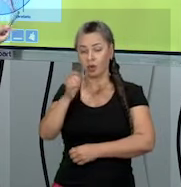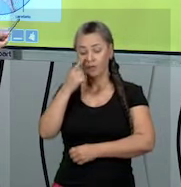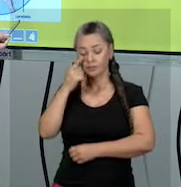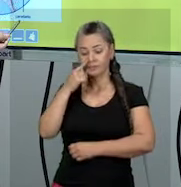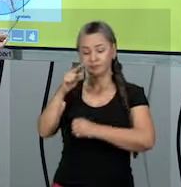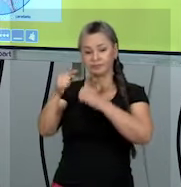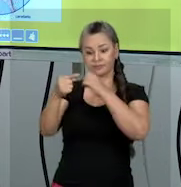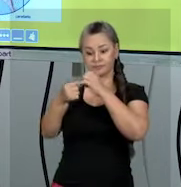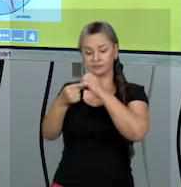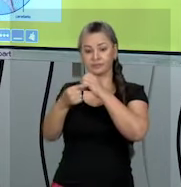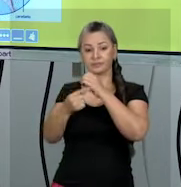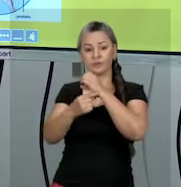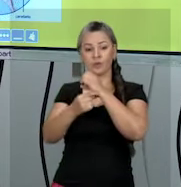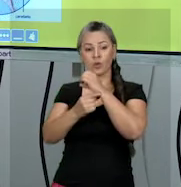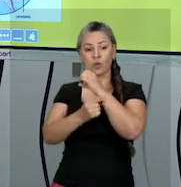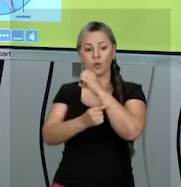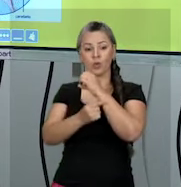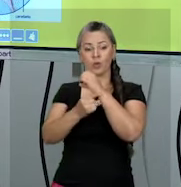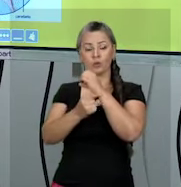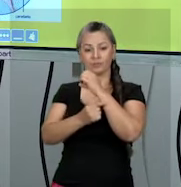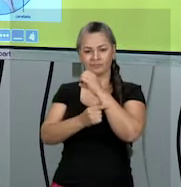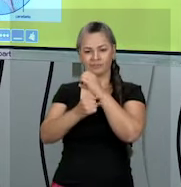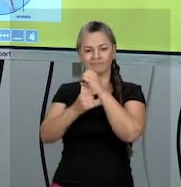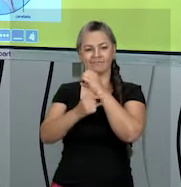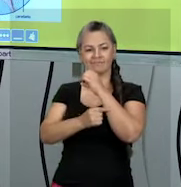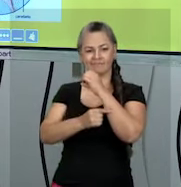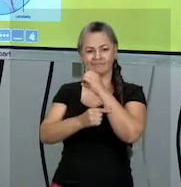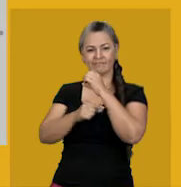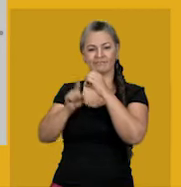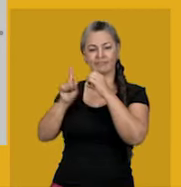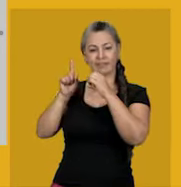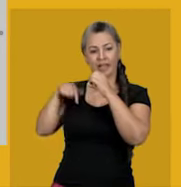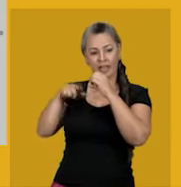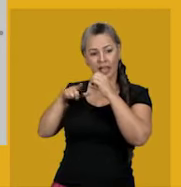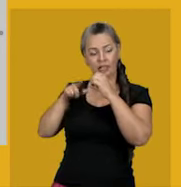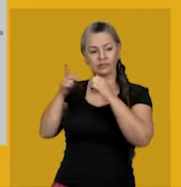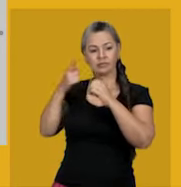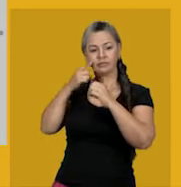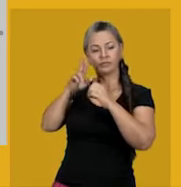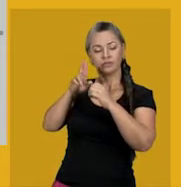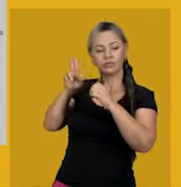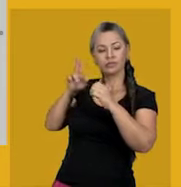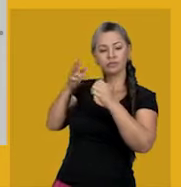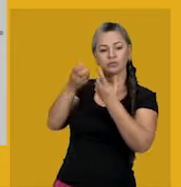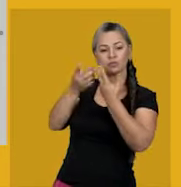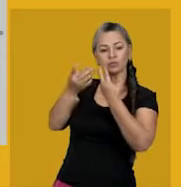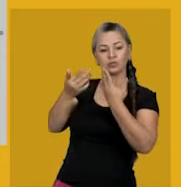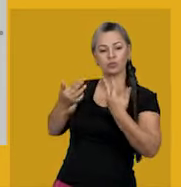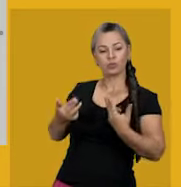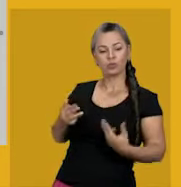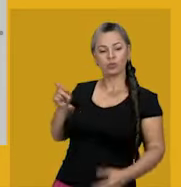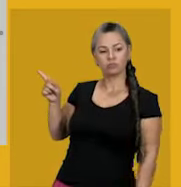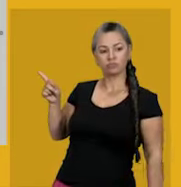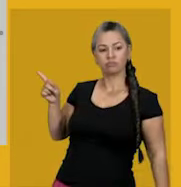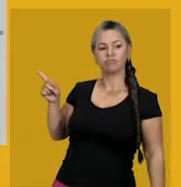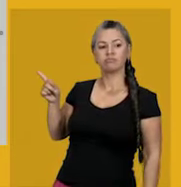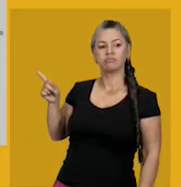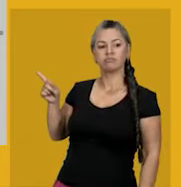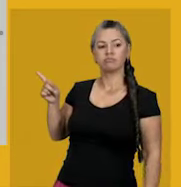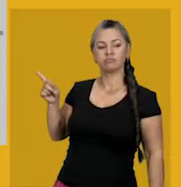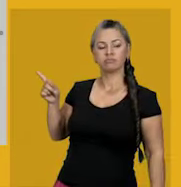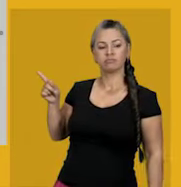o cerebelo. As estruturas encefálicas também nós podemos observar neste